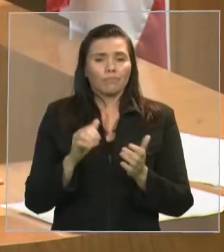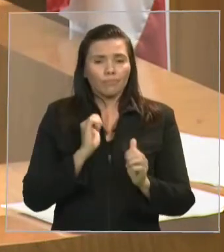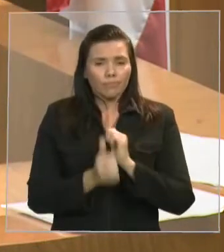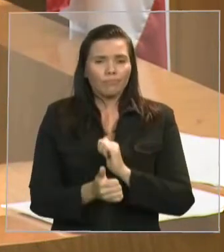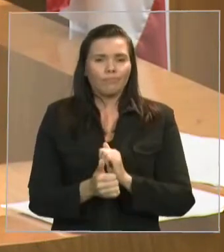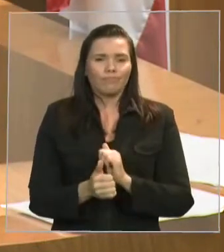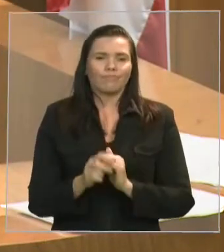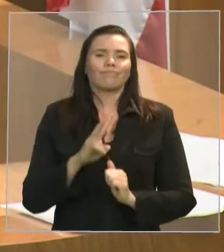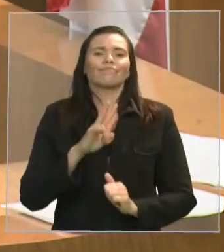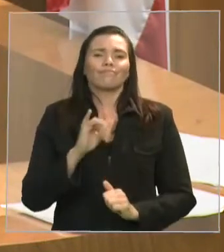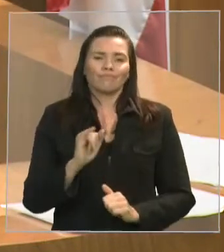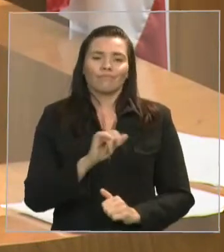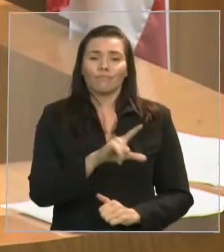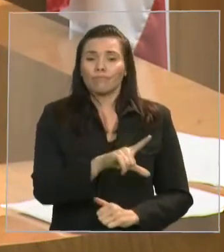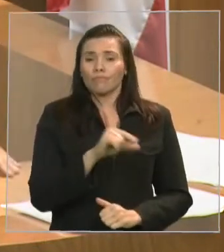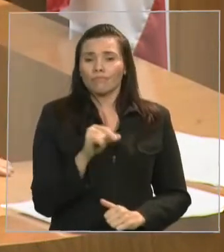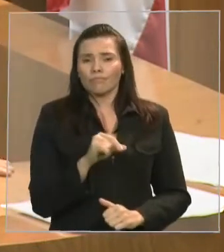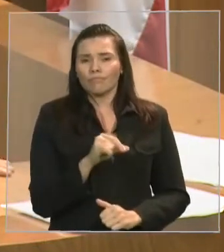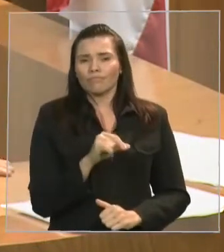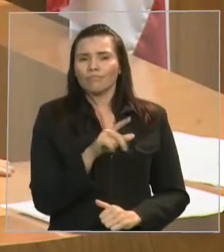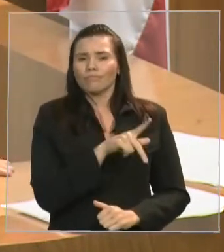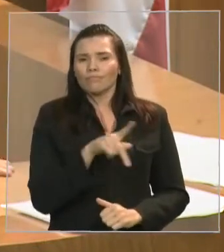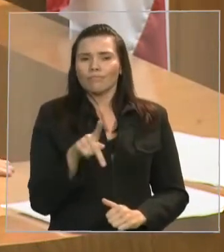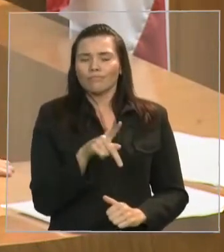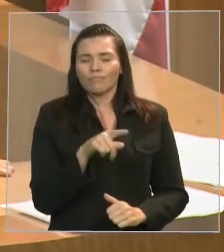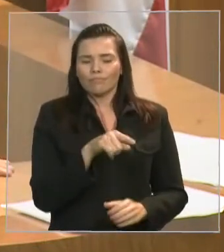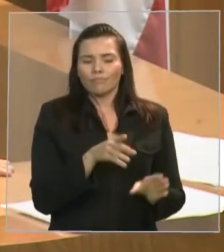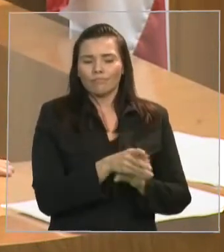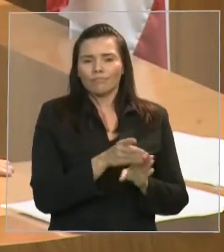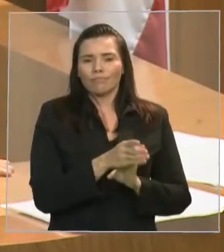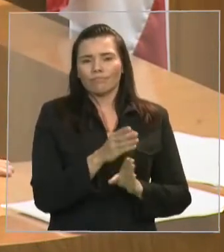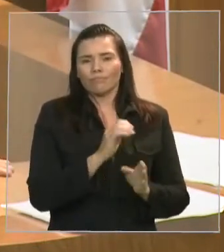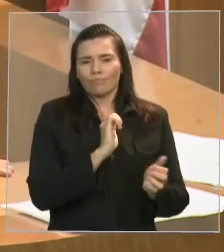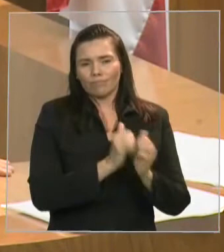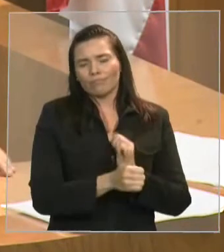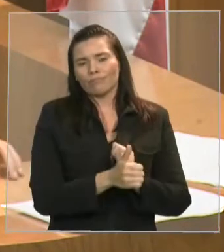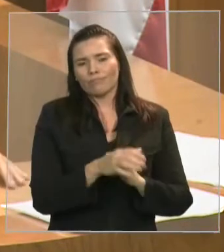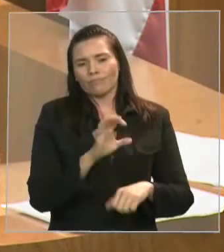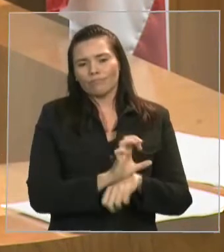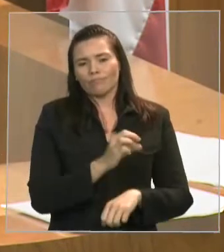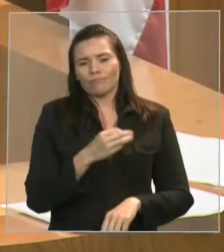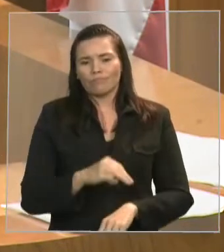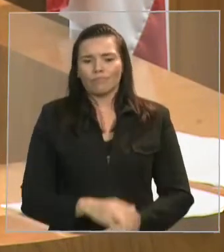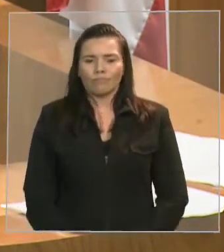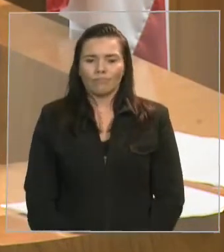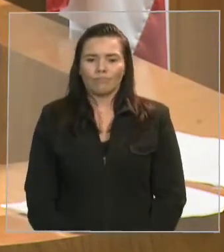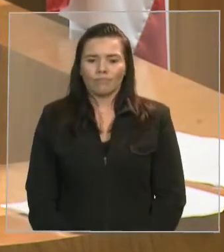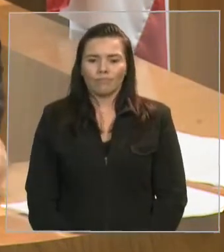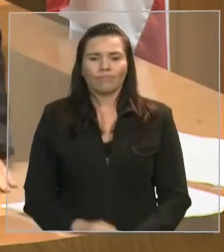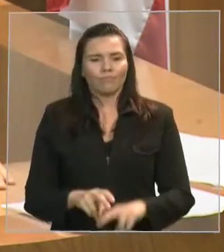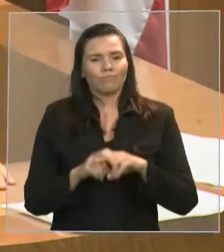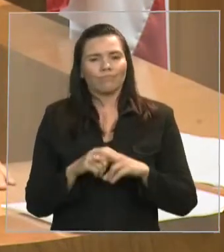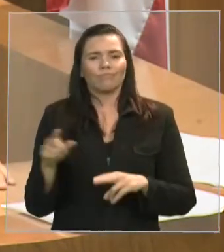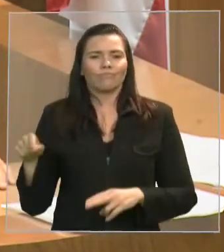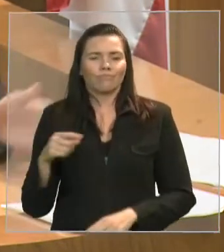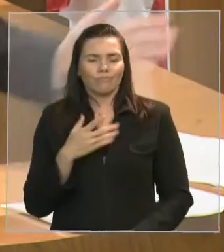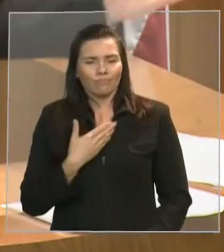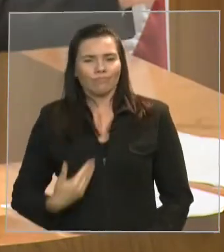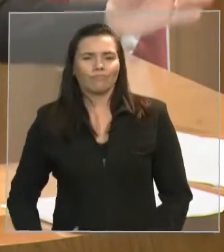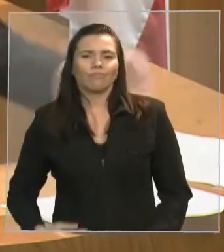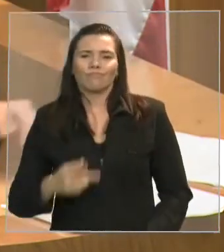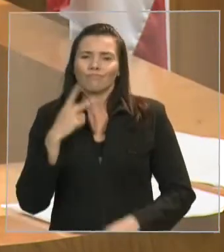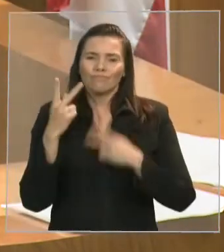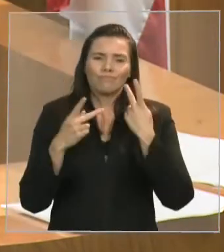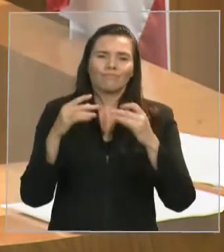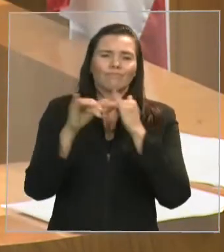escolas estaduais, é bonita. Mas aqui na prática, para o esporte, vem aquilo que todo mundo já conhece no Maranhão, que o